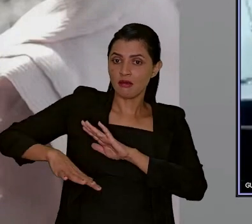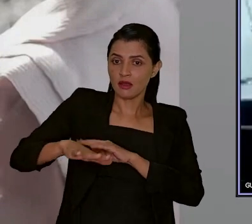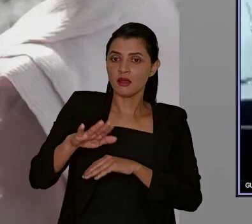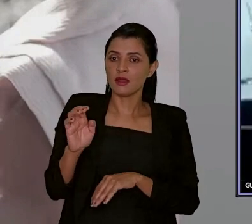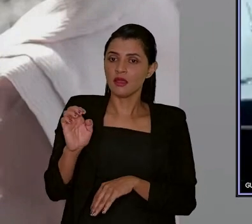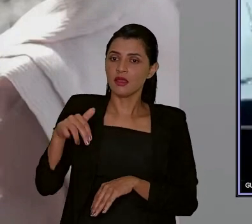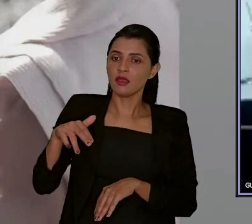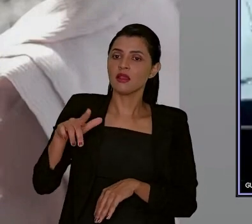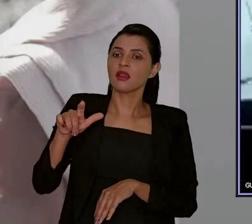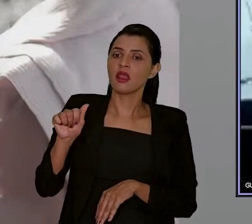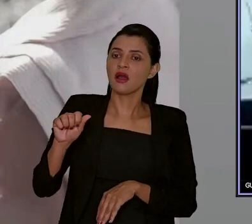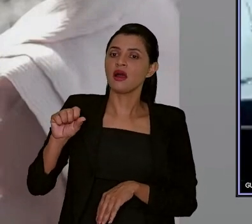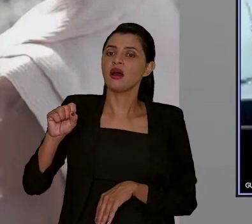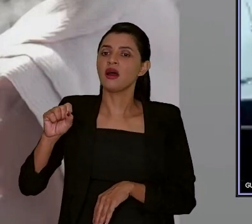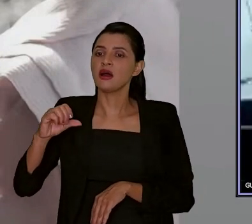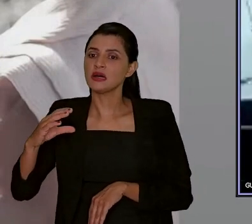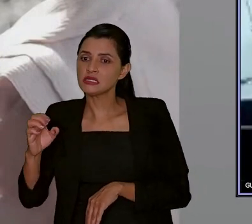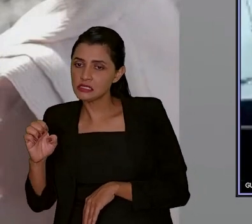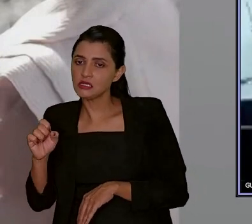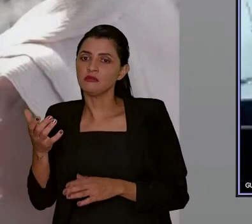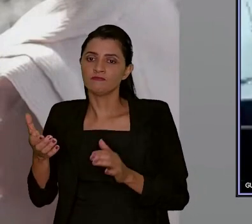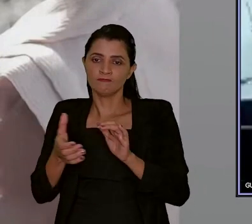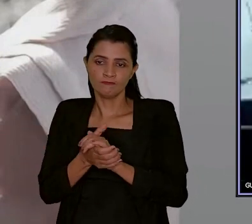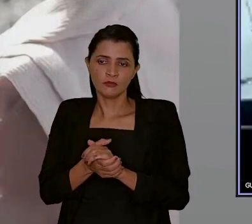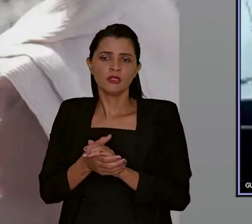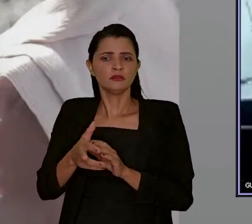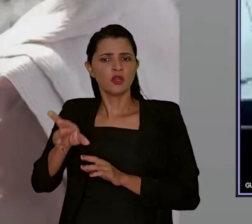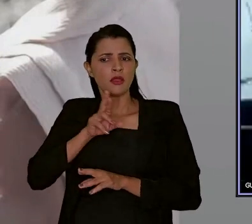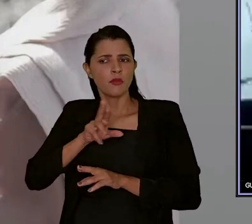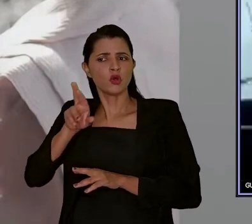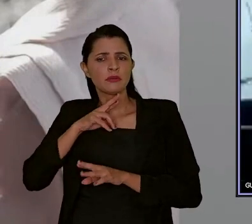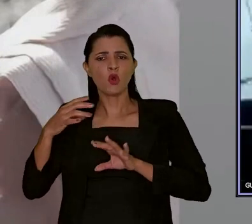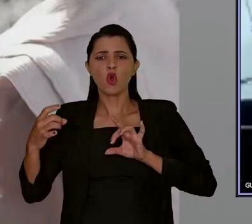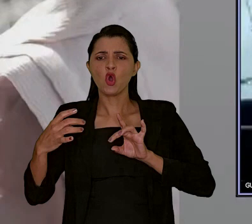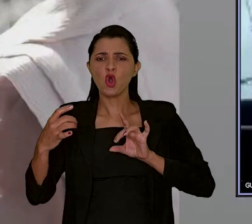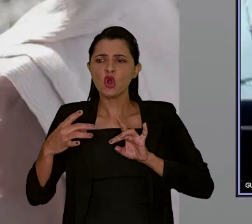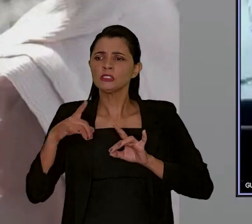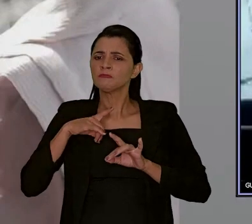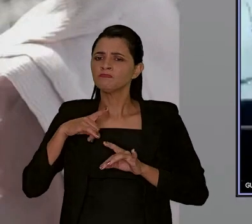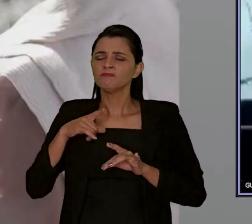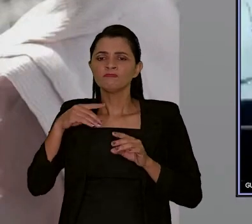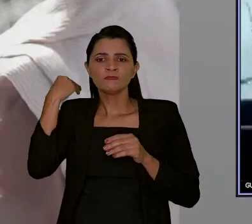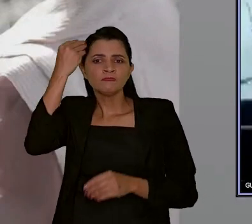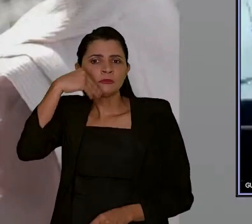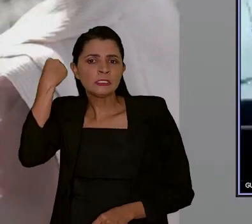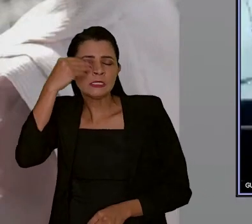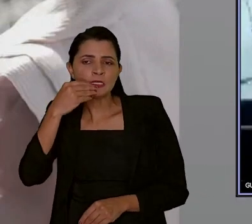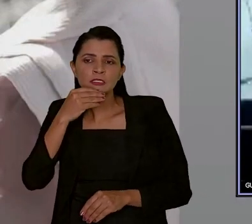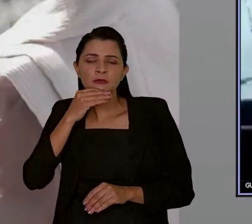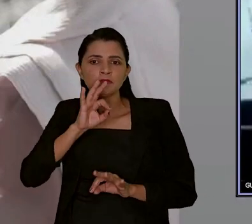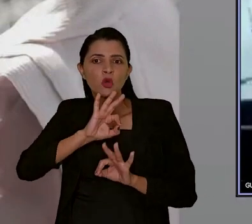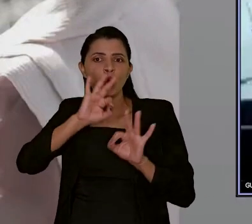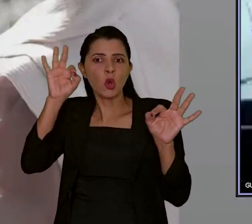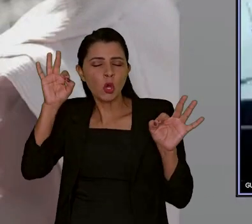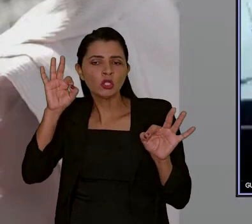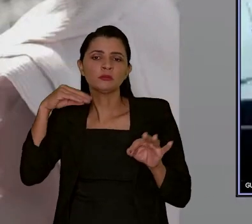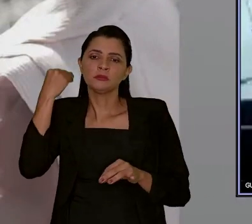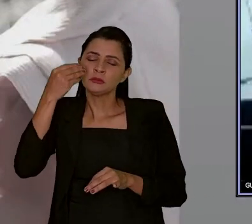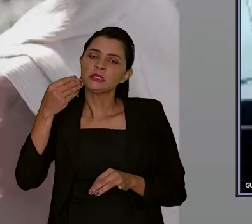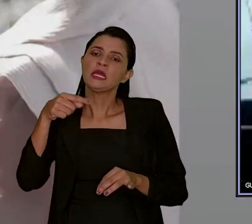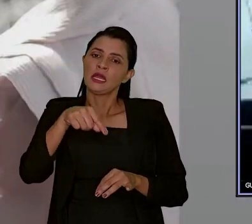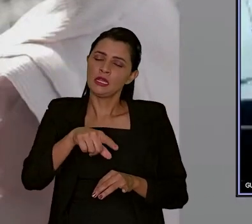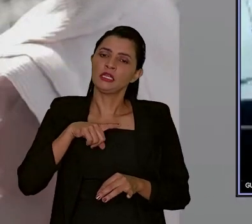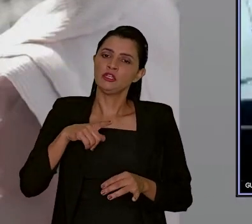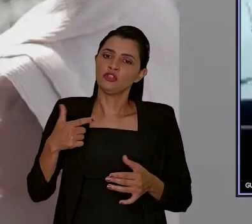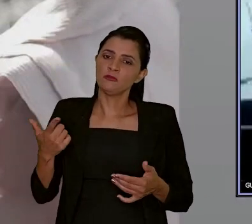muitos feedbacks de experiências exitosas em matéria de conciliação aqui no Brasil. Ontem mesmo, o doutor Wellington,